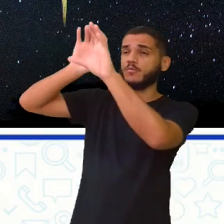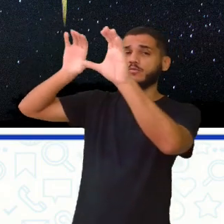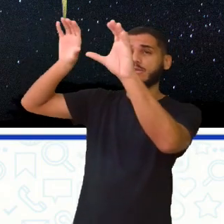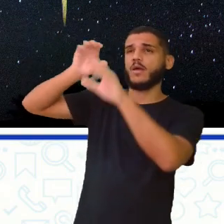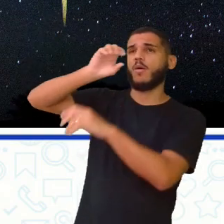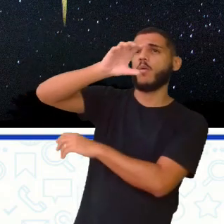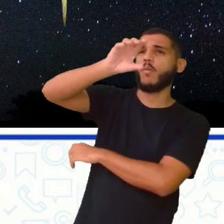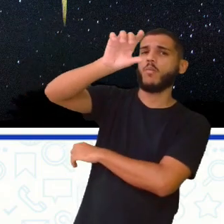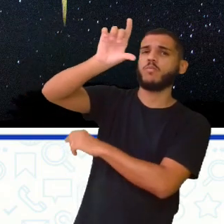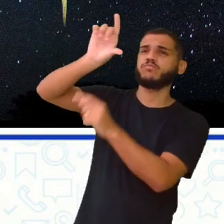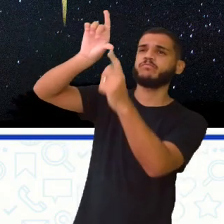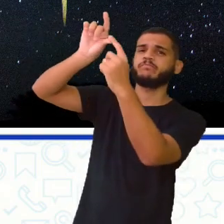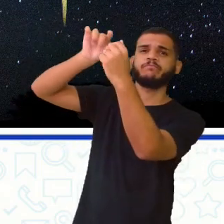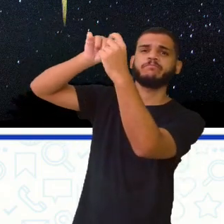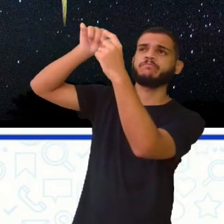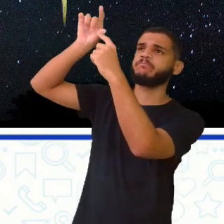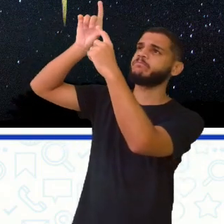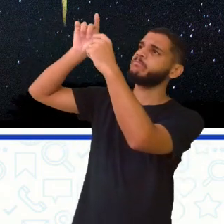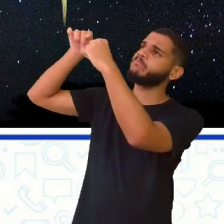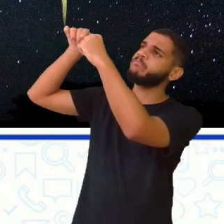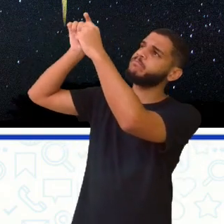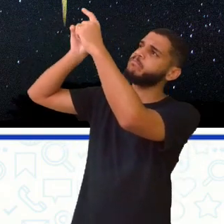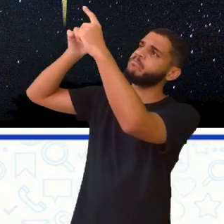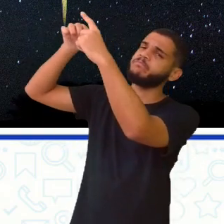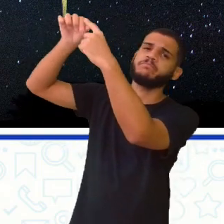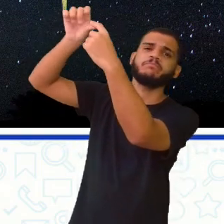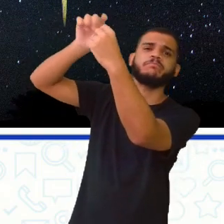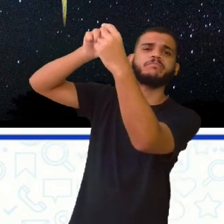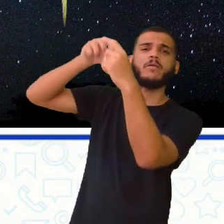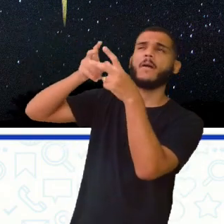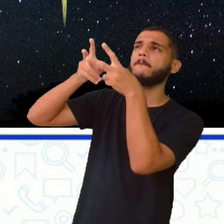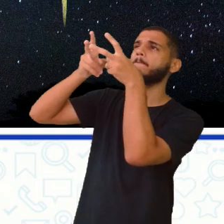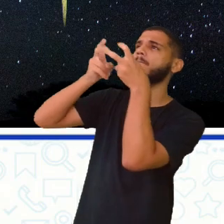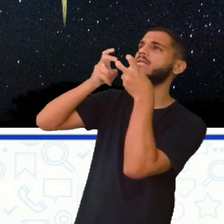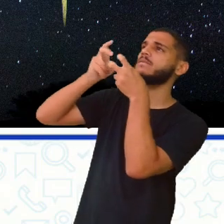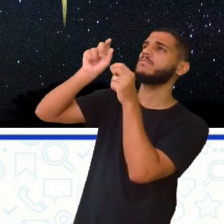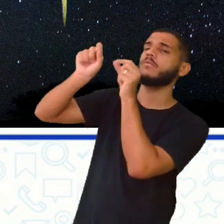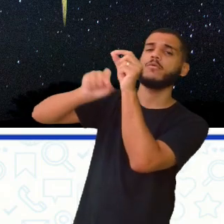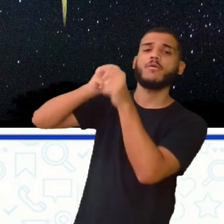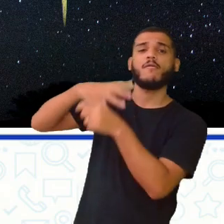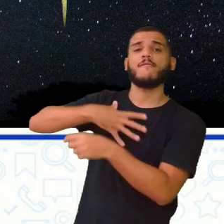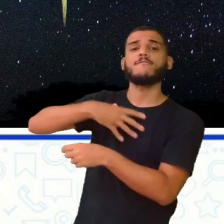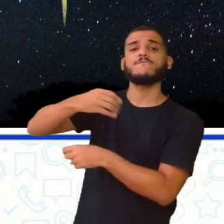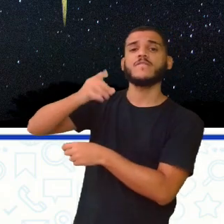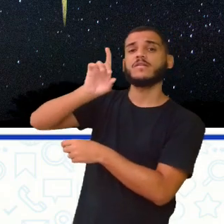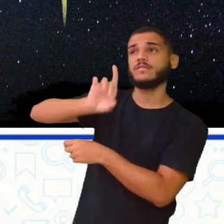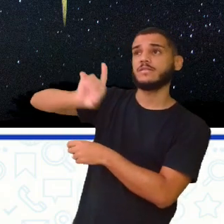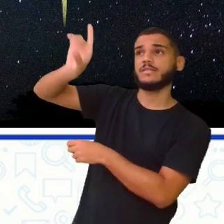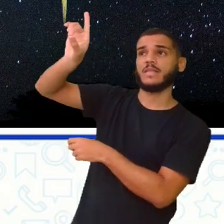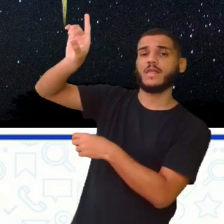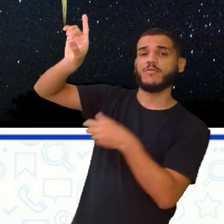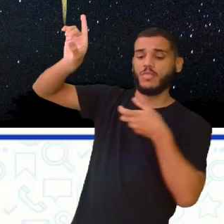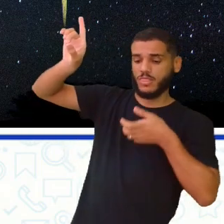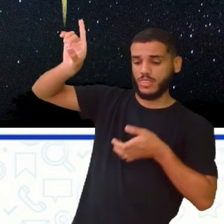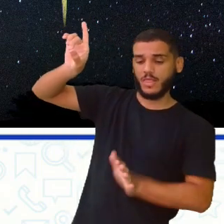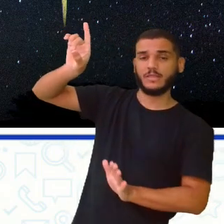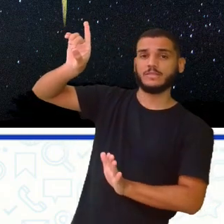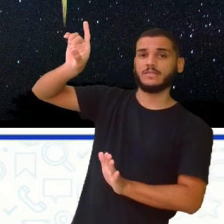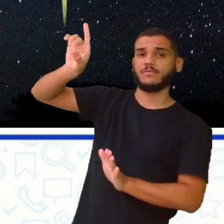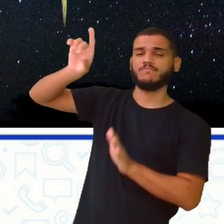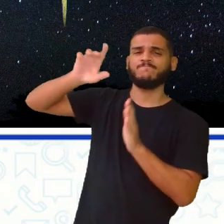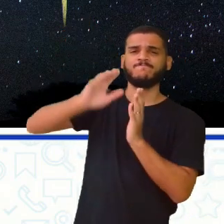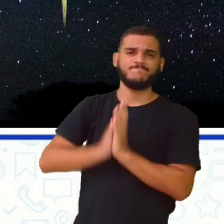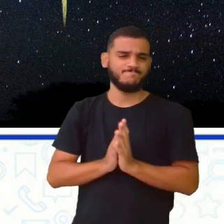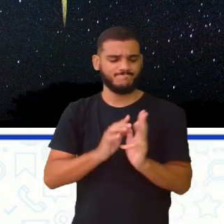e interpretaram-na como um aviso de que o Filho de Deus nascera. Então